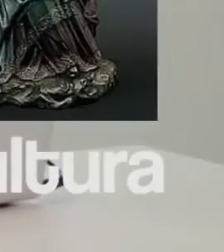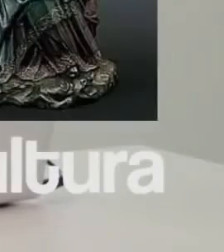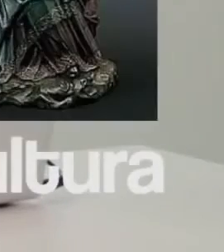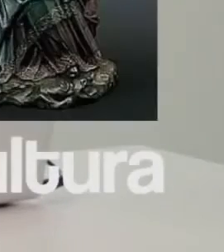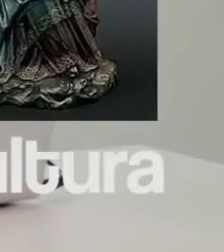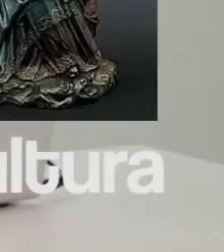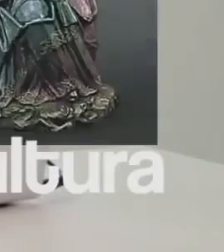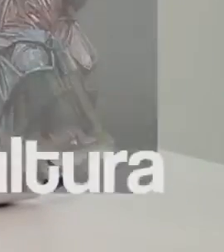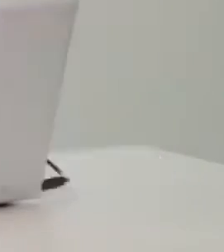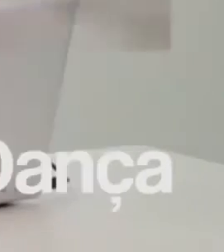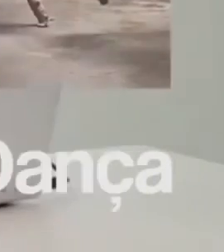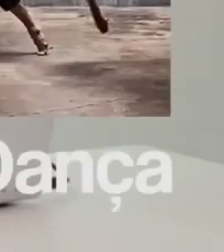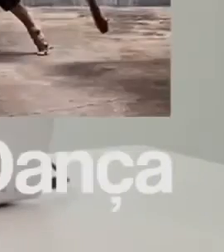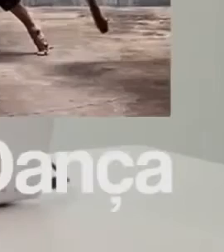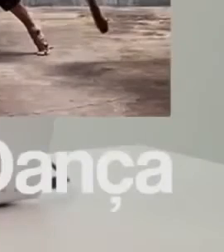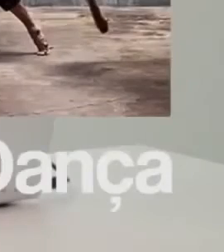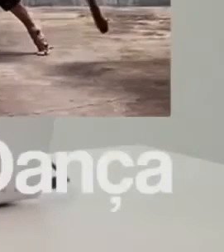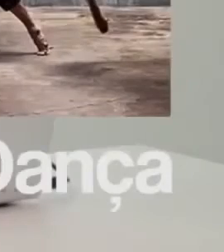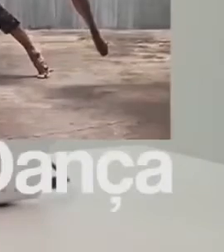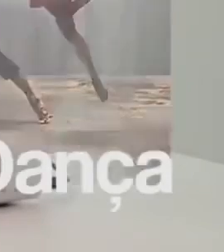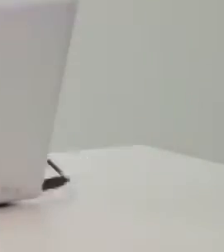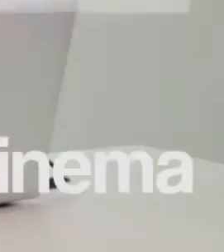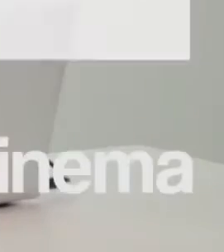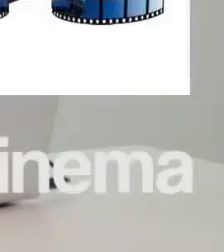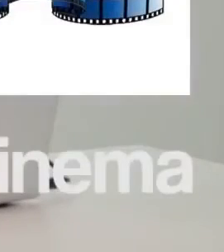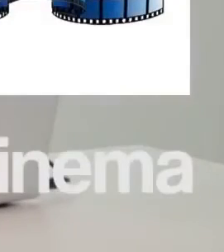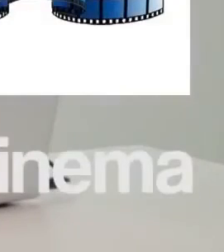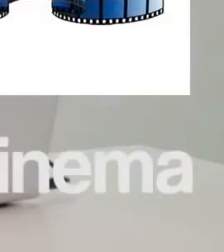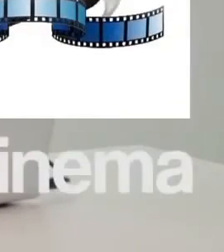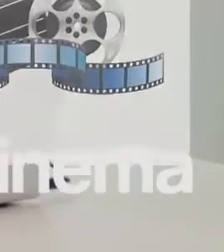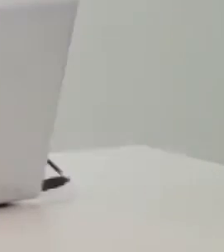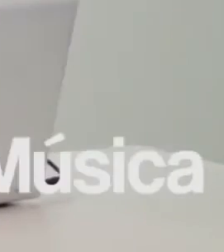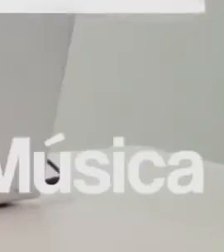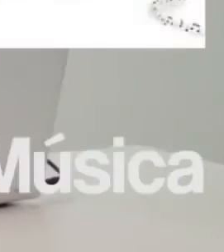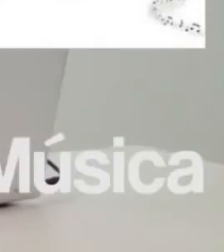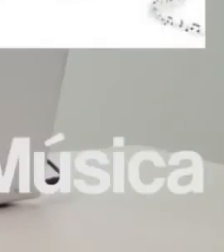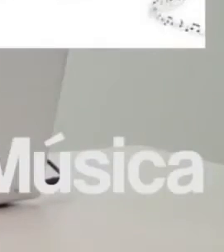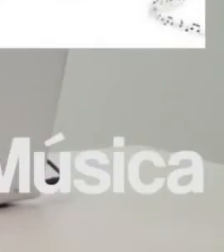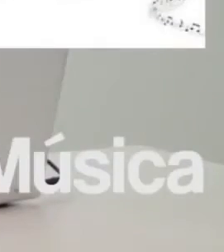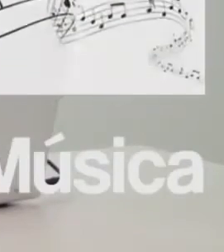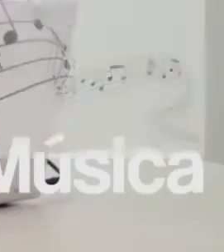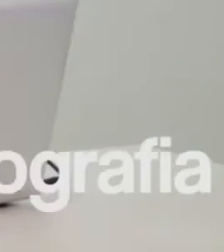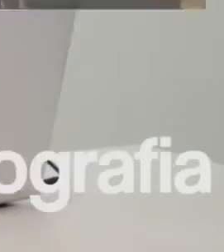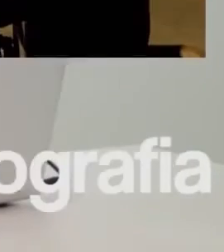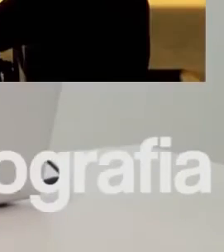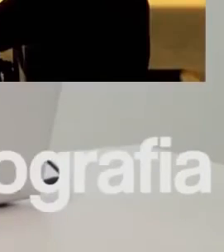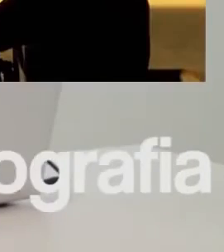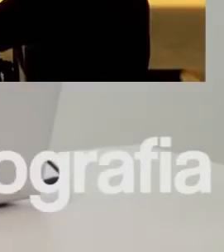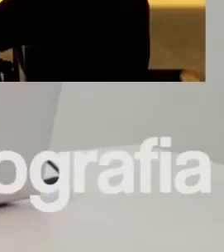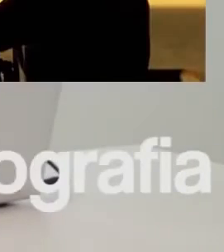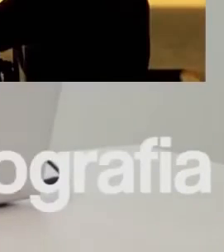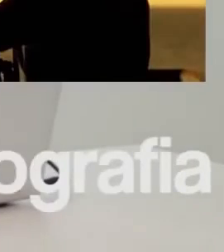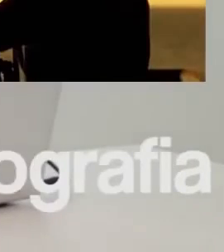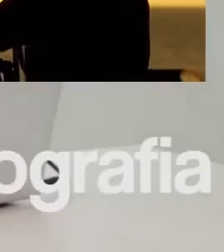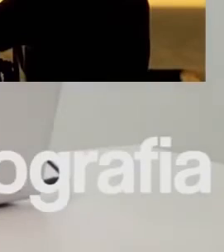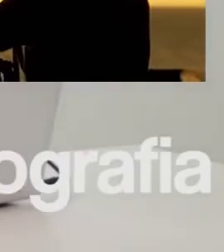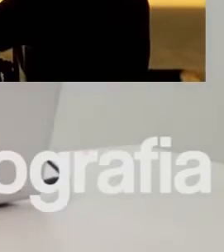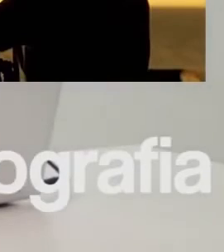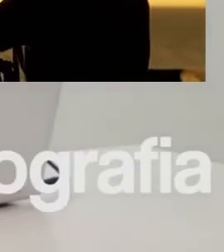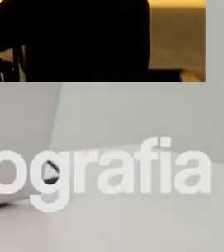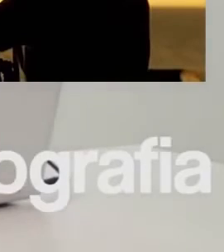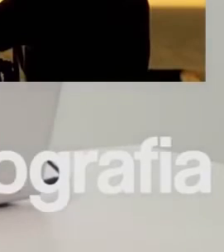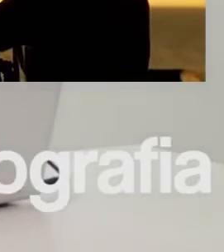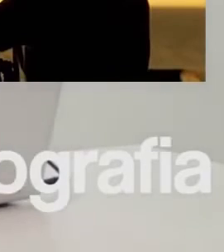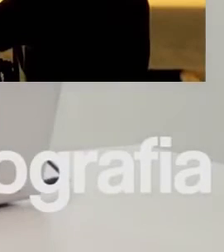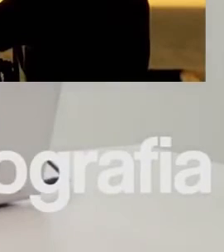a escultura, a dança, o cinema, música, fotografia, que por